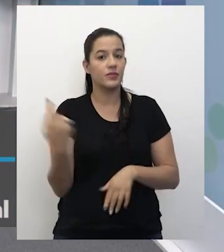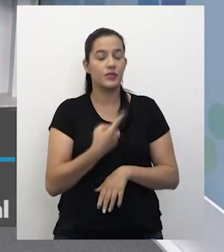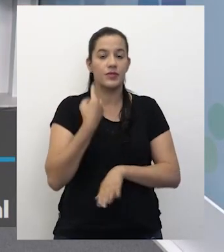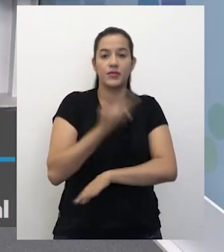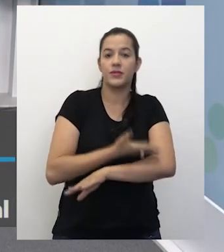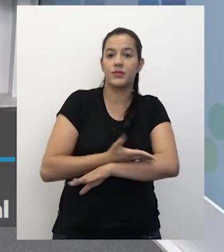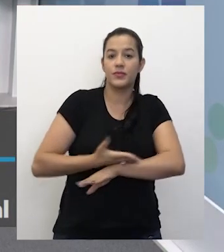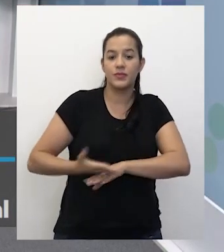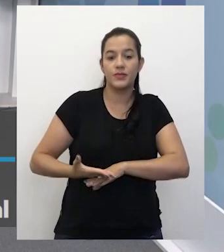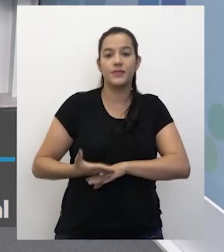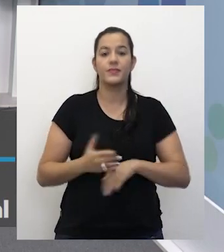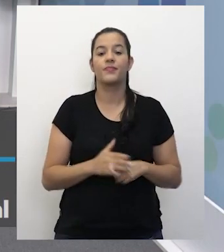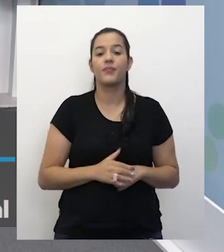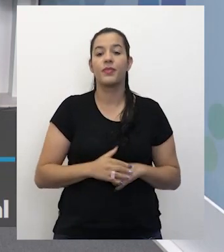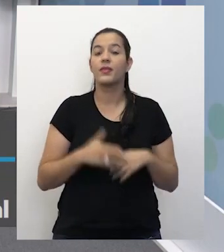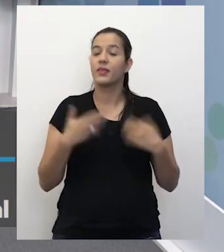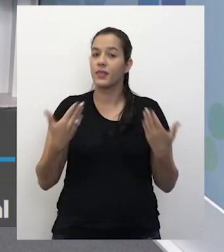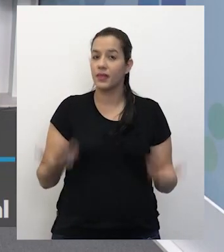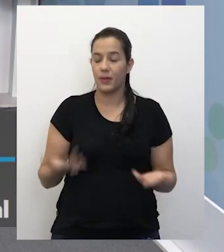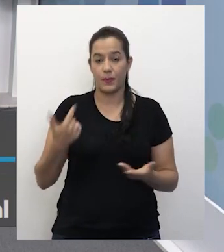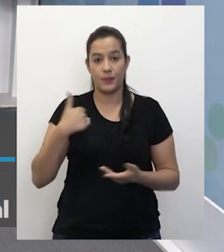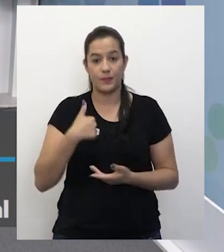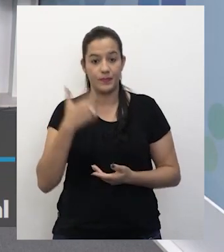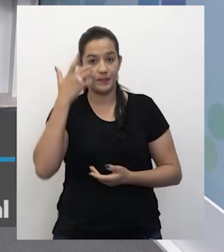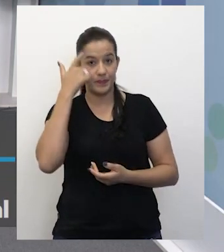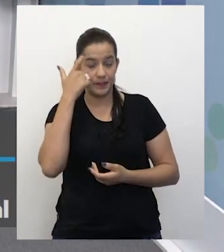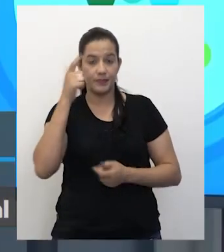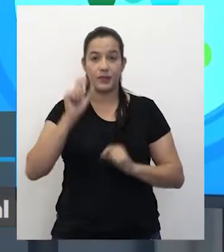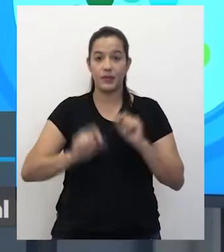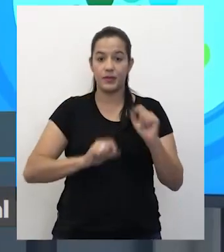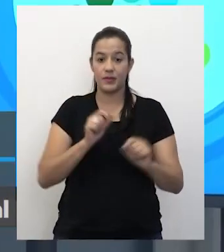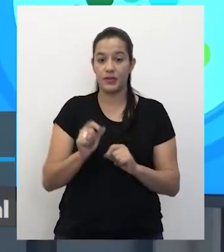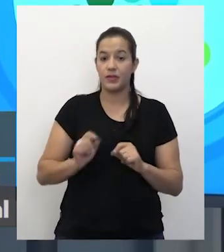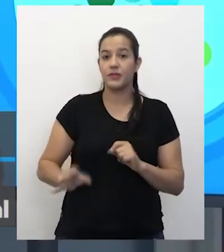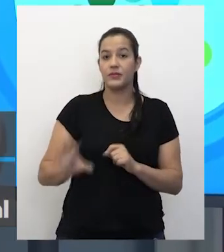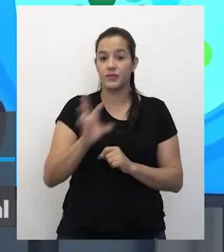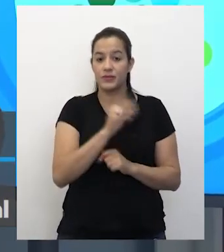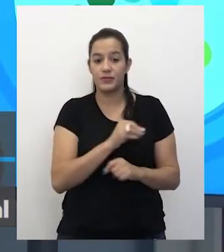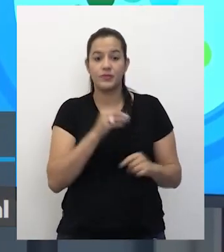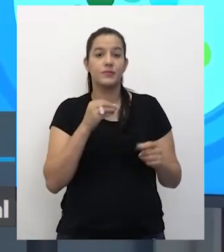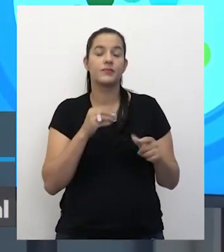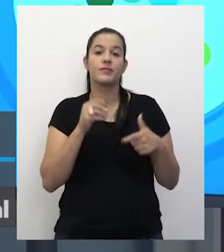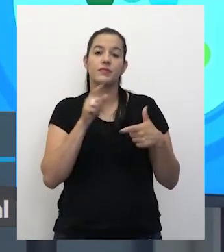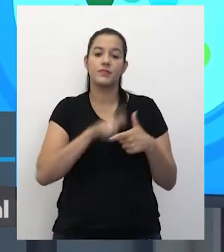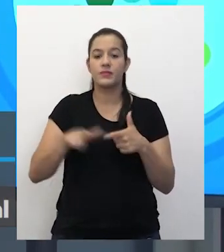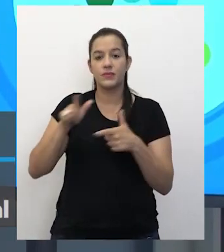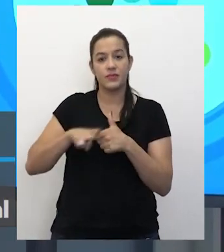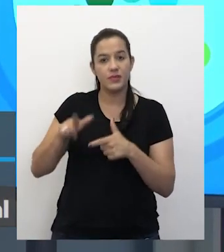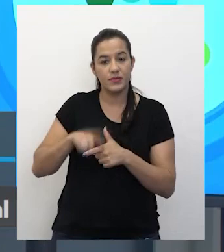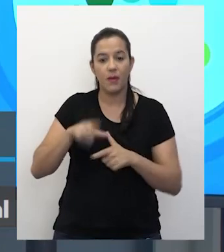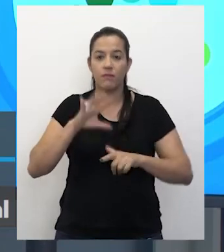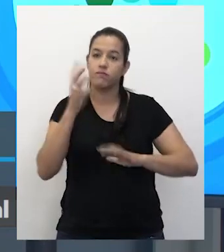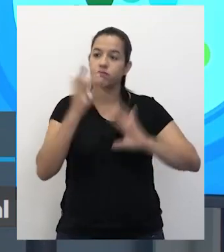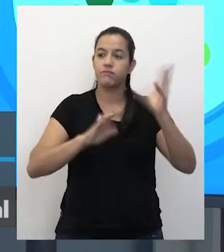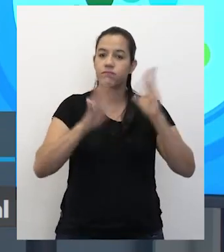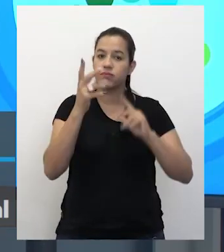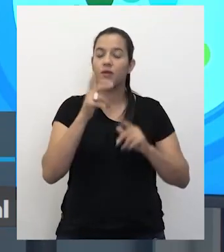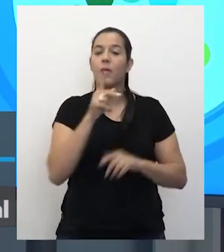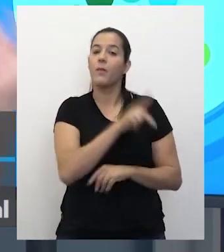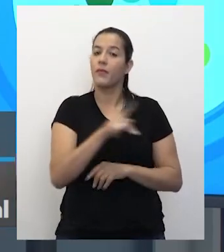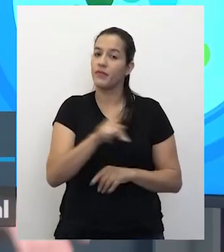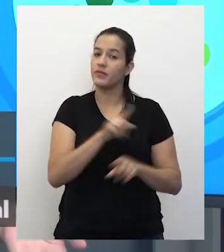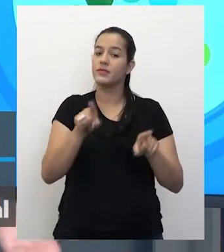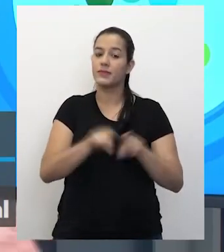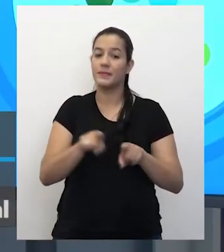Certamente. Eu acho que este foi um desafio que afetou não só os professores, mas os estudantes Sim, também, com porque a certeza. gente teve que ficar